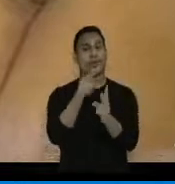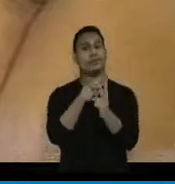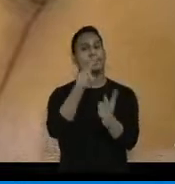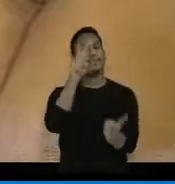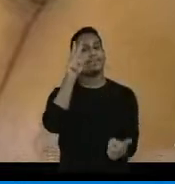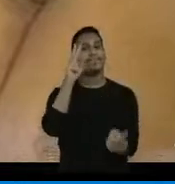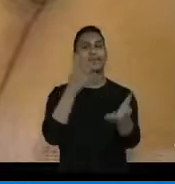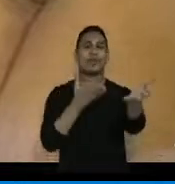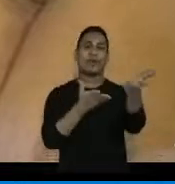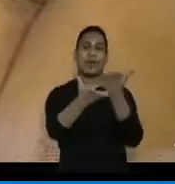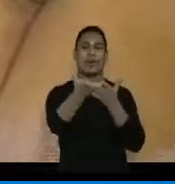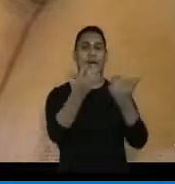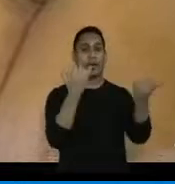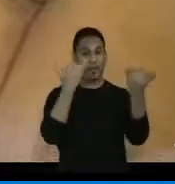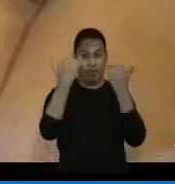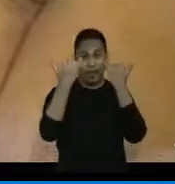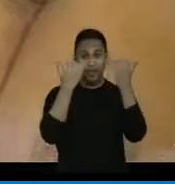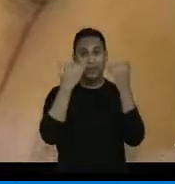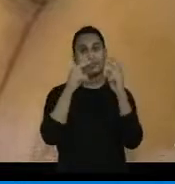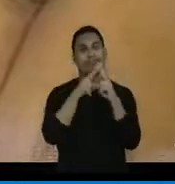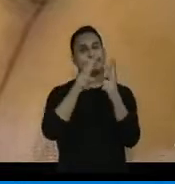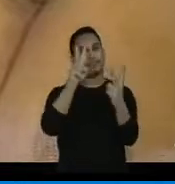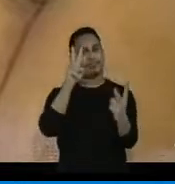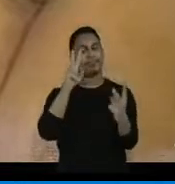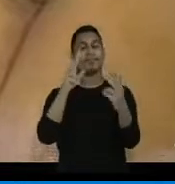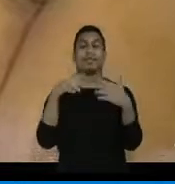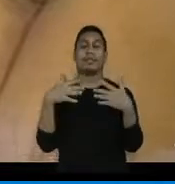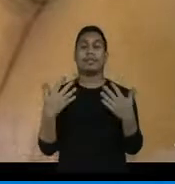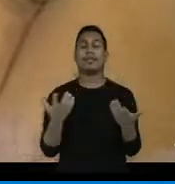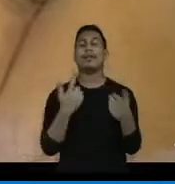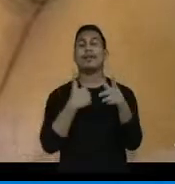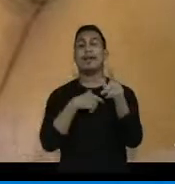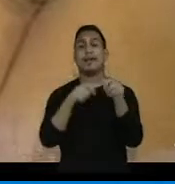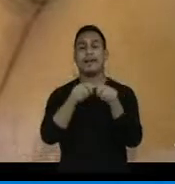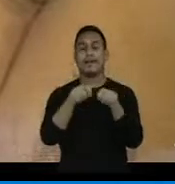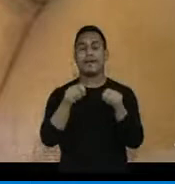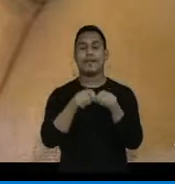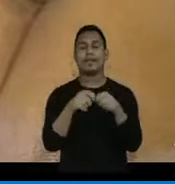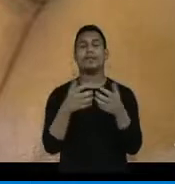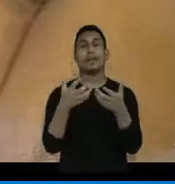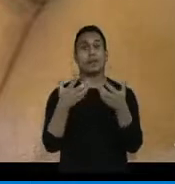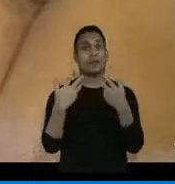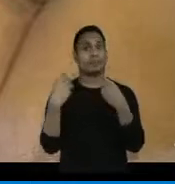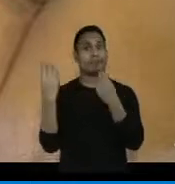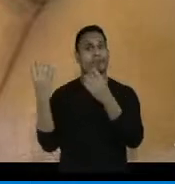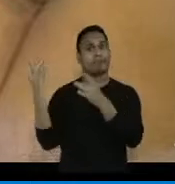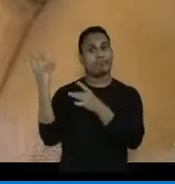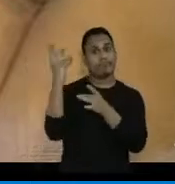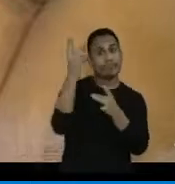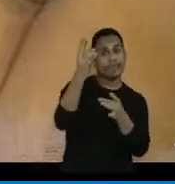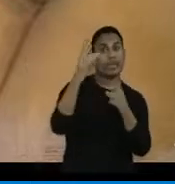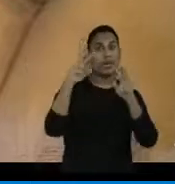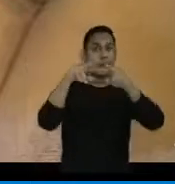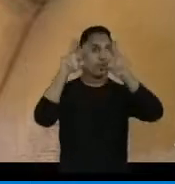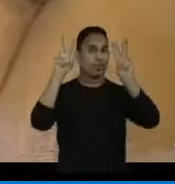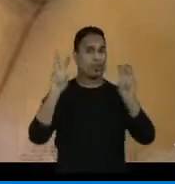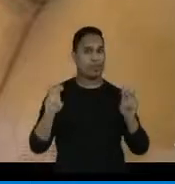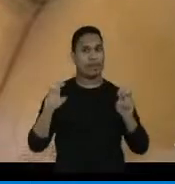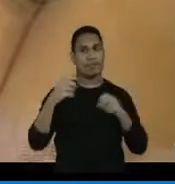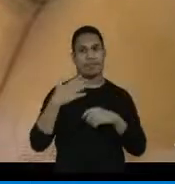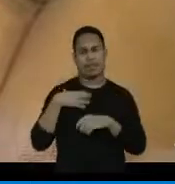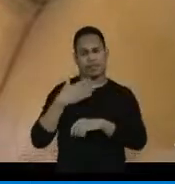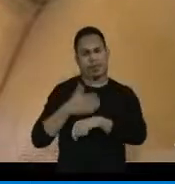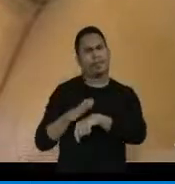Então, quis trazer um tema que na minha prática clínica é muito comum de eu